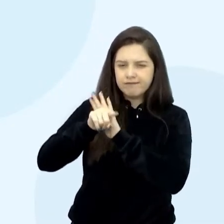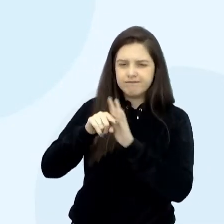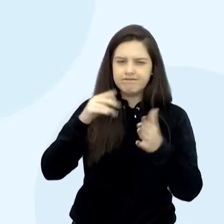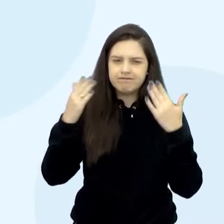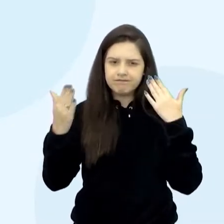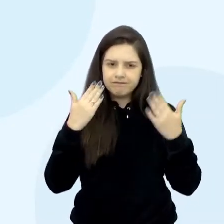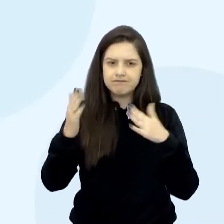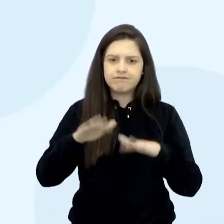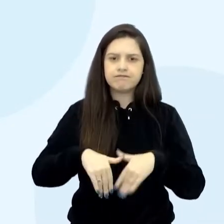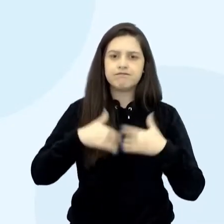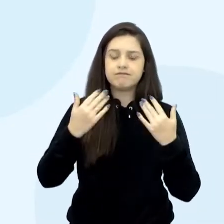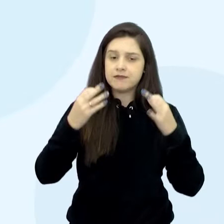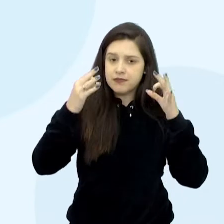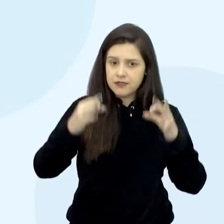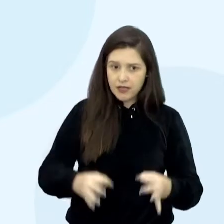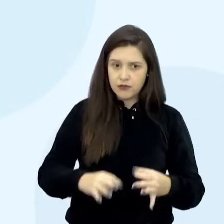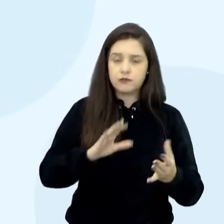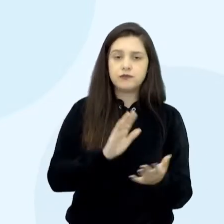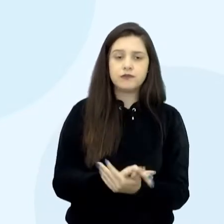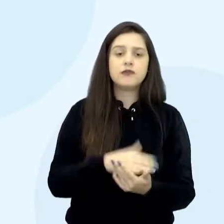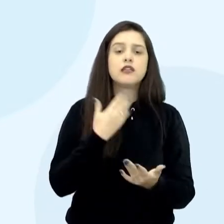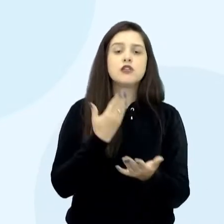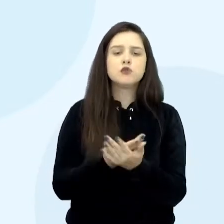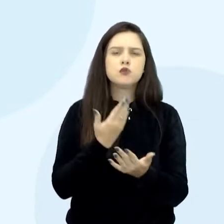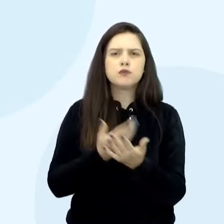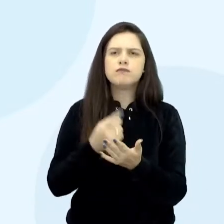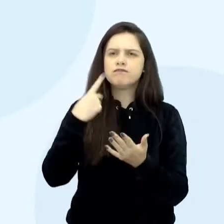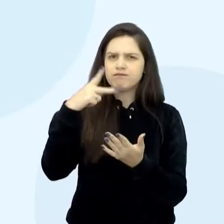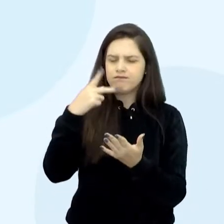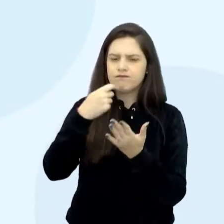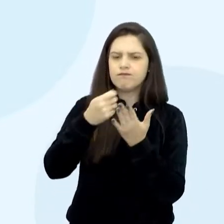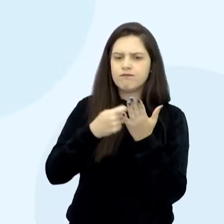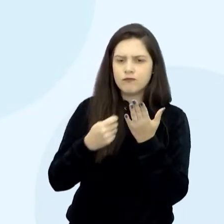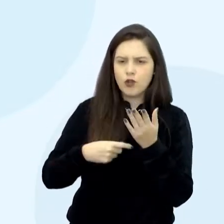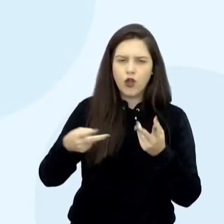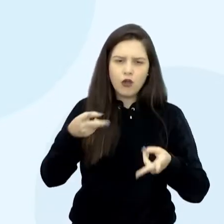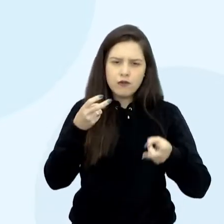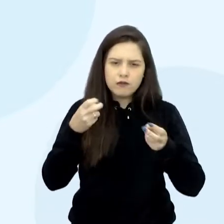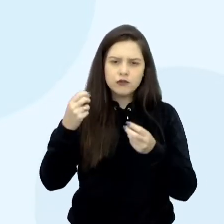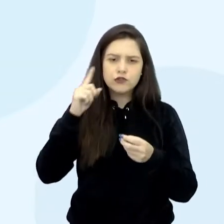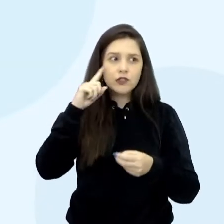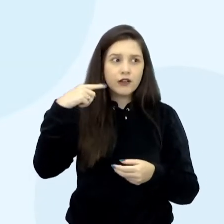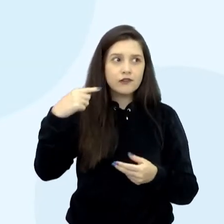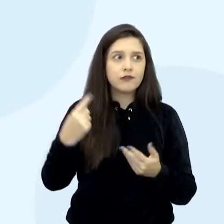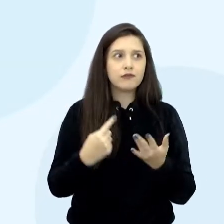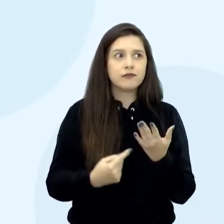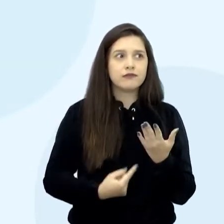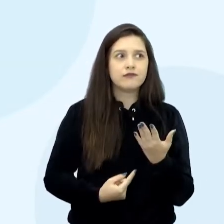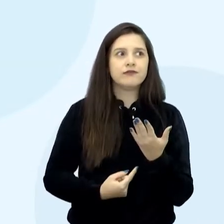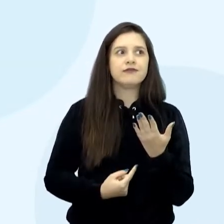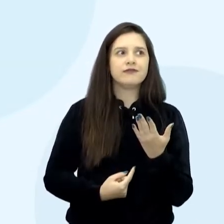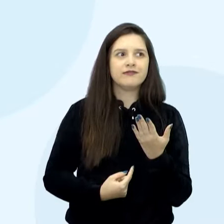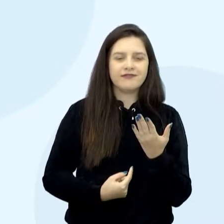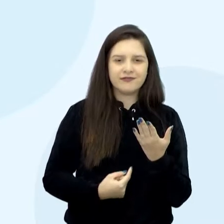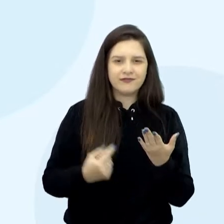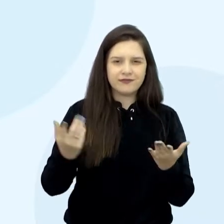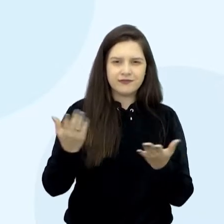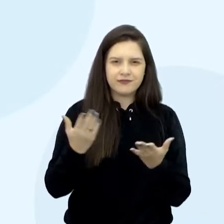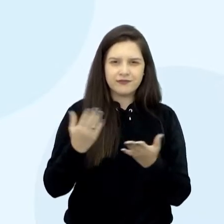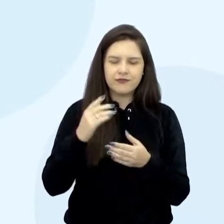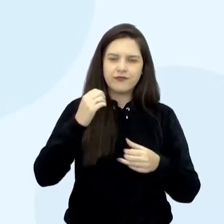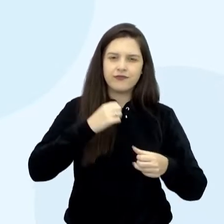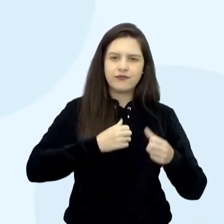corpo. Certo? Então, estudantes, anotem, né, as suas observações no seu diário de bordo. Constante